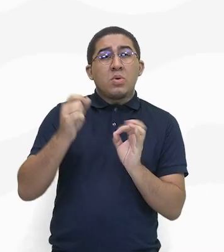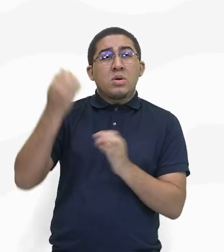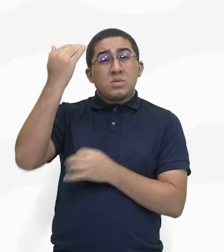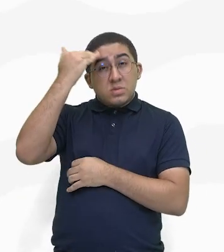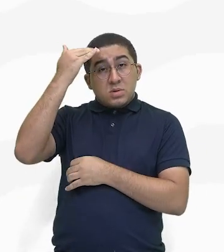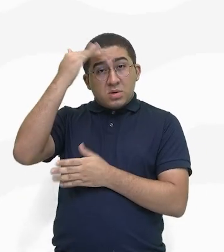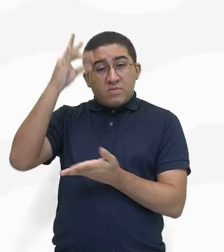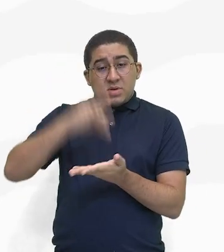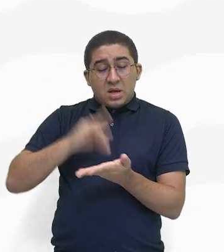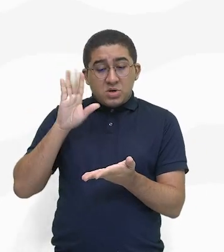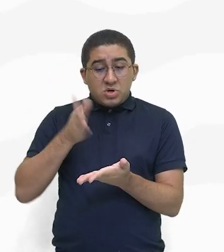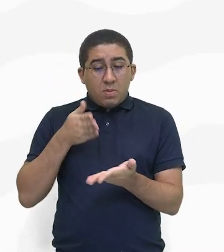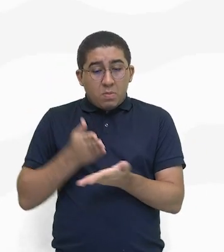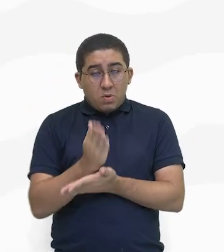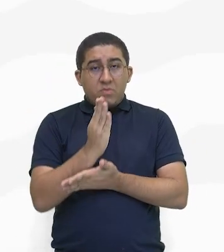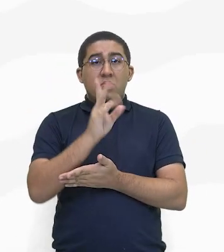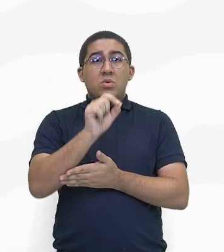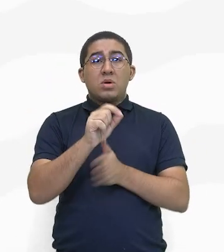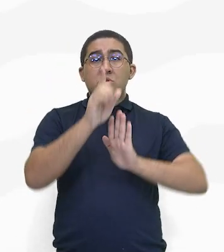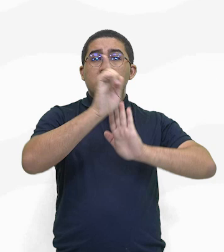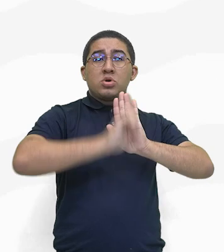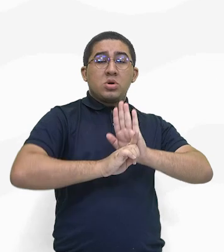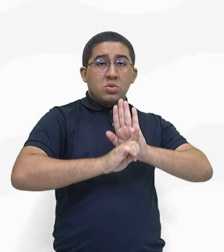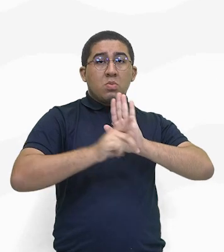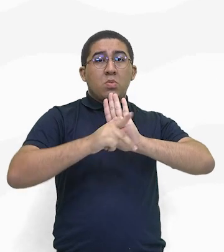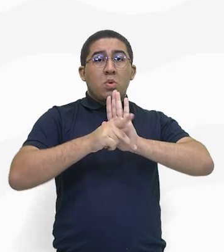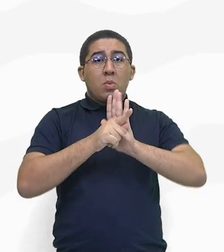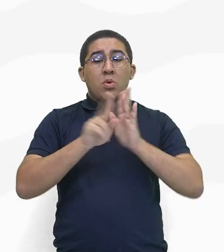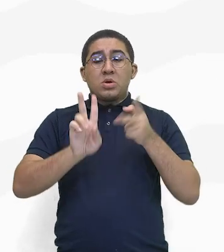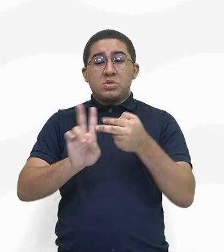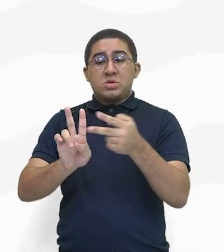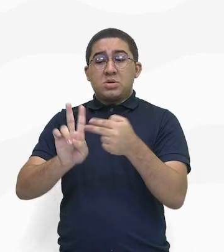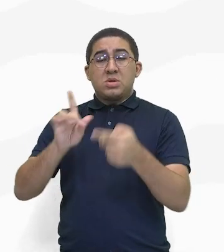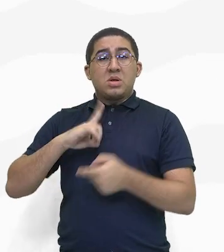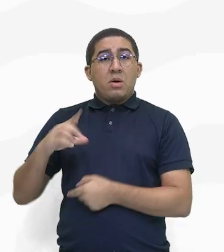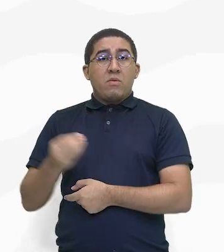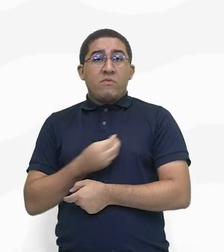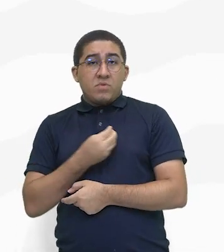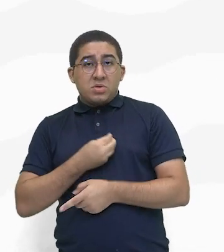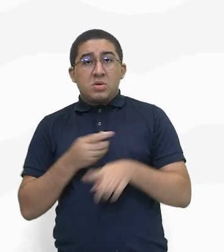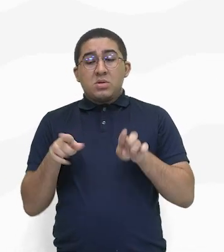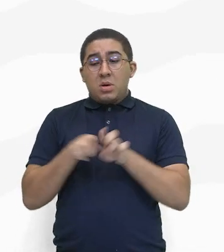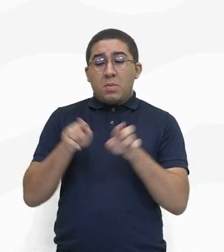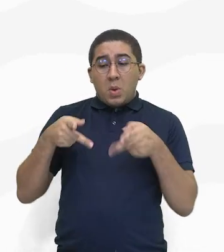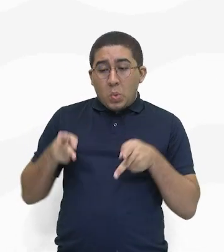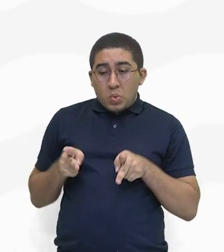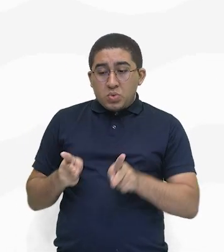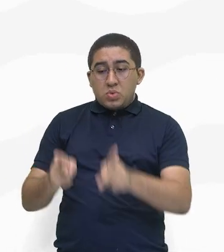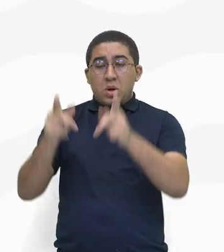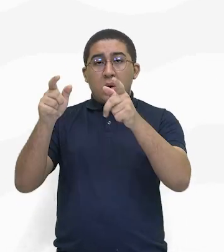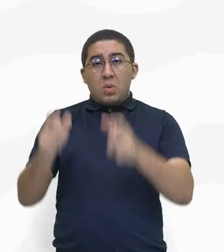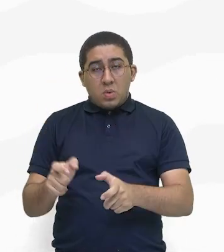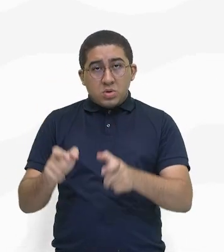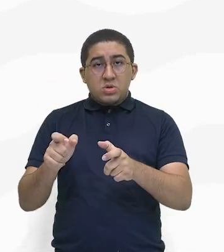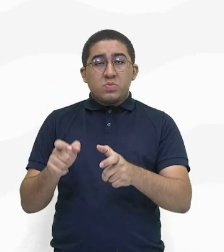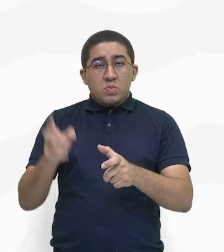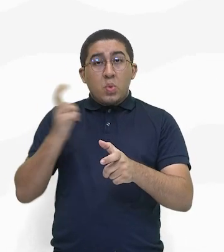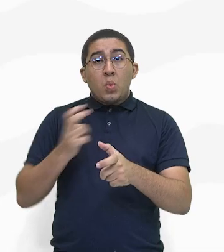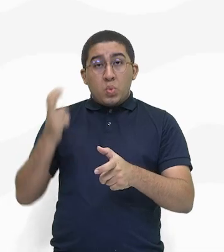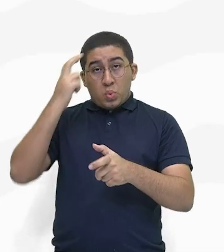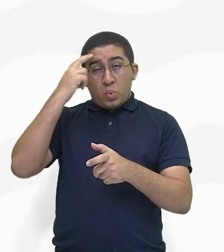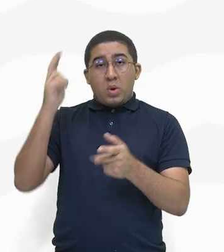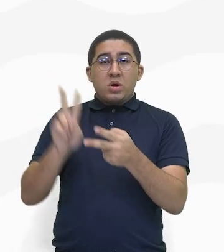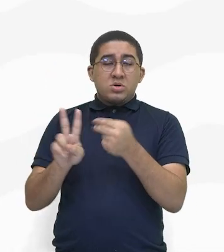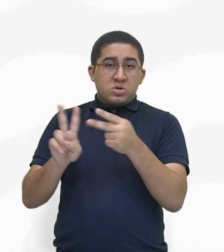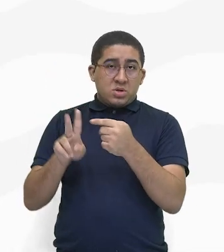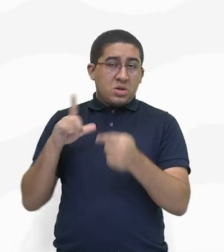reconhecer os direitos dos indígenas de serem e permanecerem indígenas. Legal, olha só que